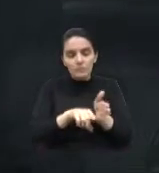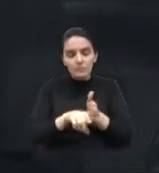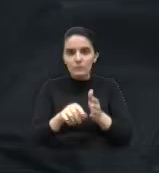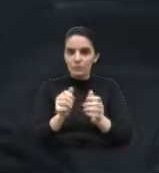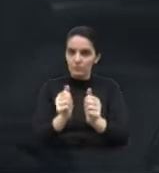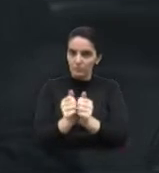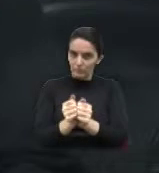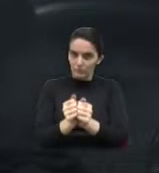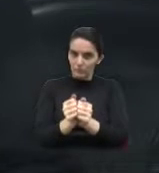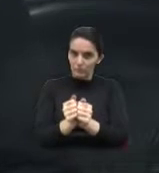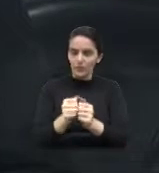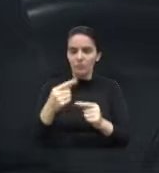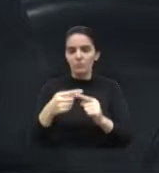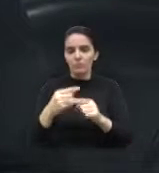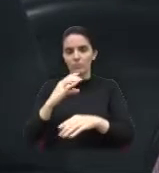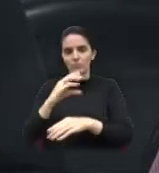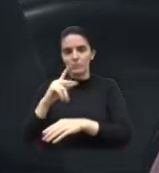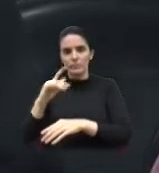abrindo CPI por abrir,